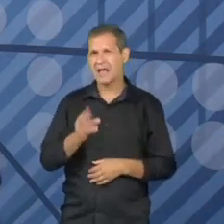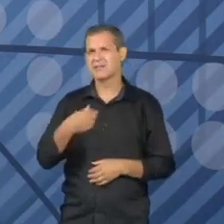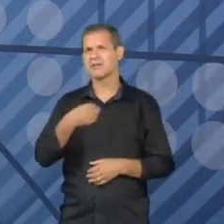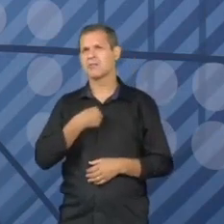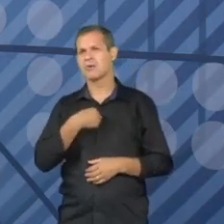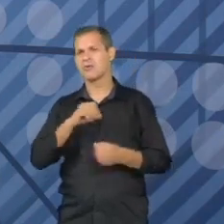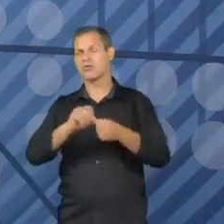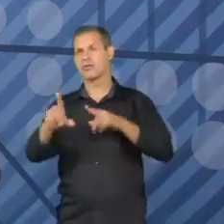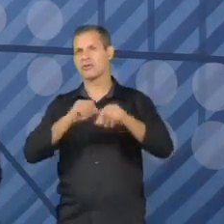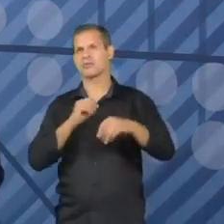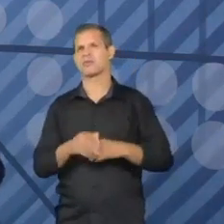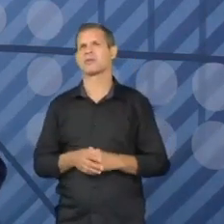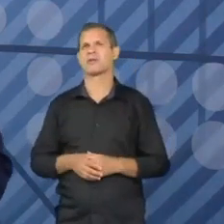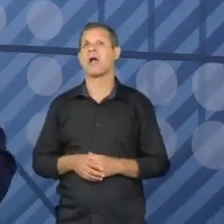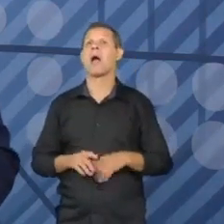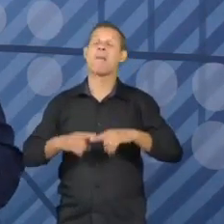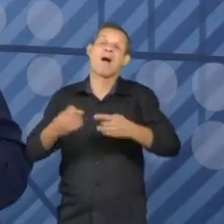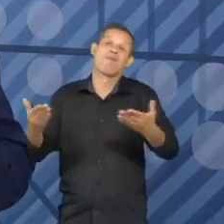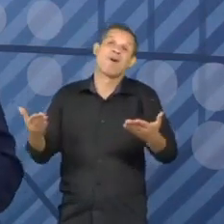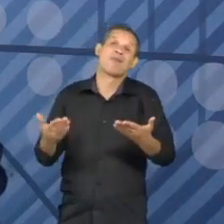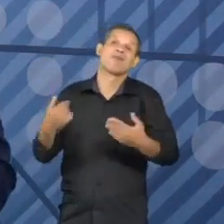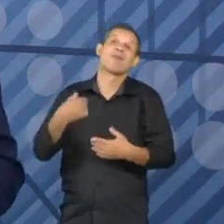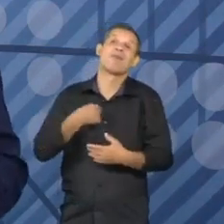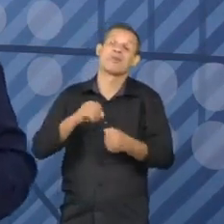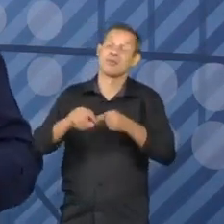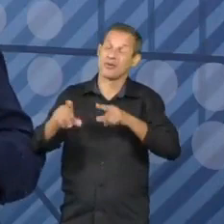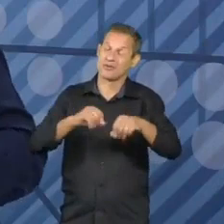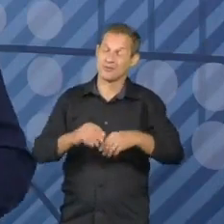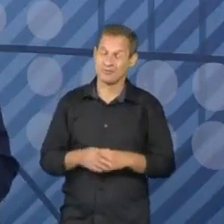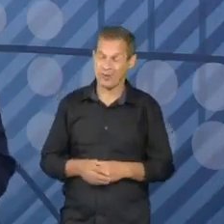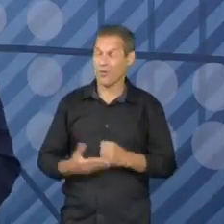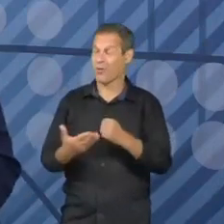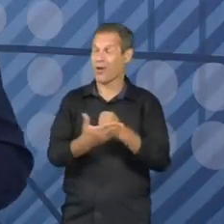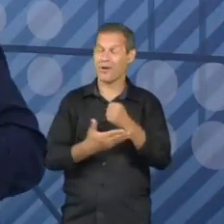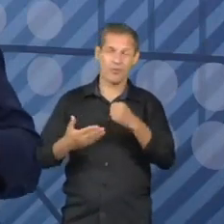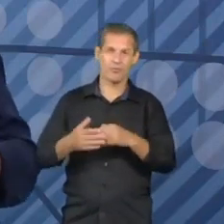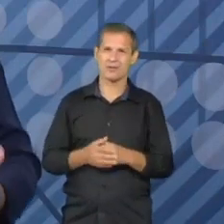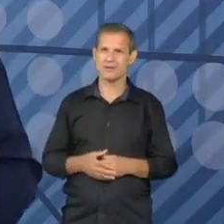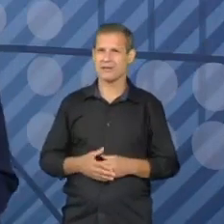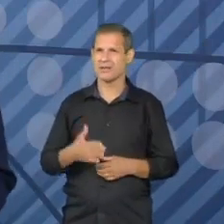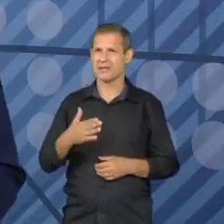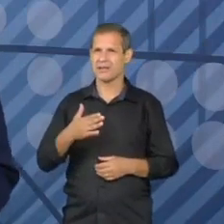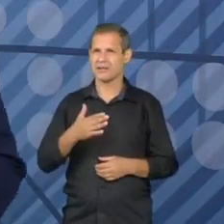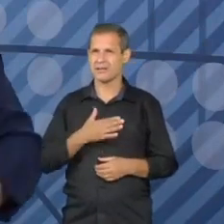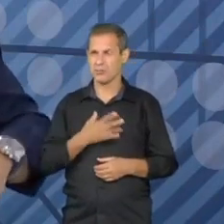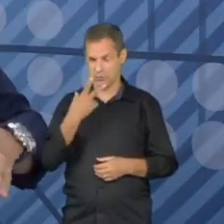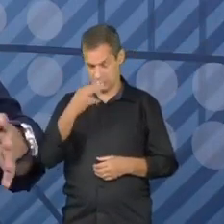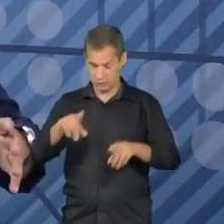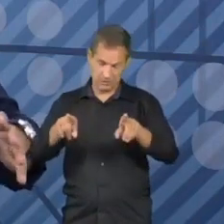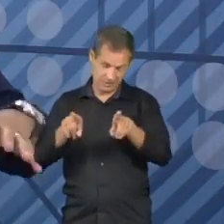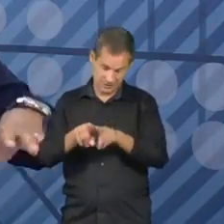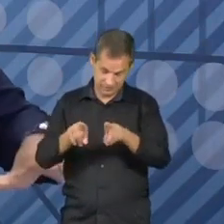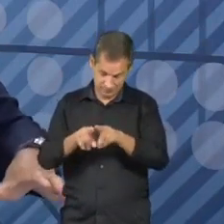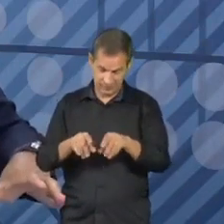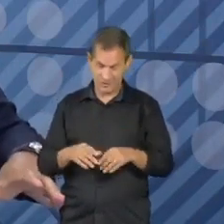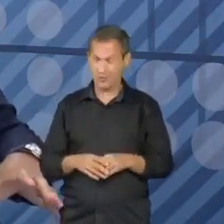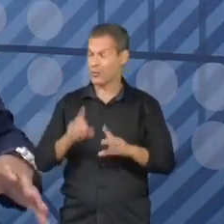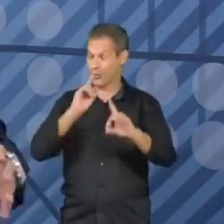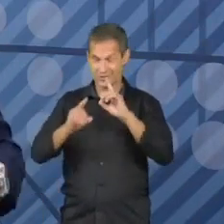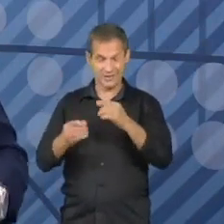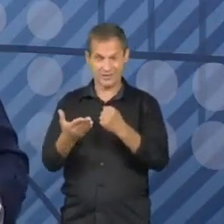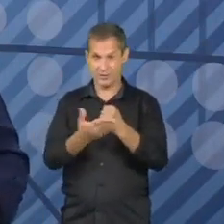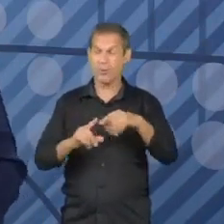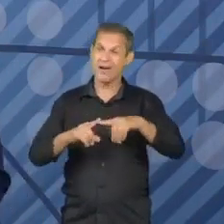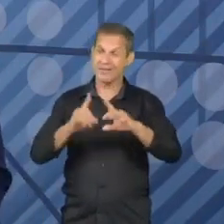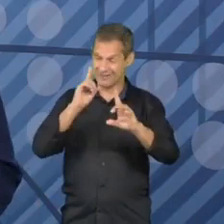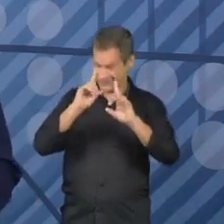vou tomar uma decisão. Só que agora eu tomo decisão não é com base na minha intuição e também não são dados básicos,